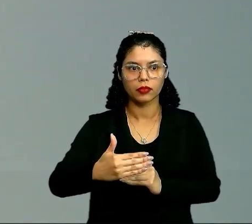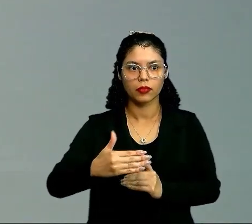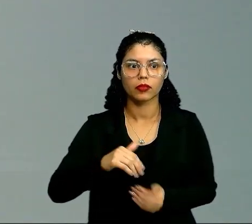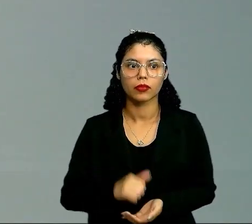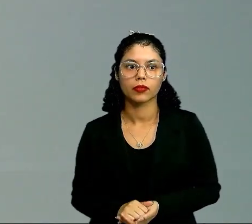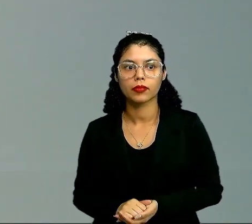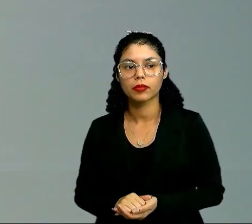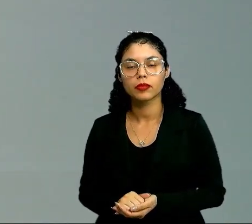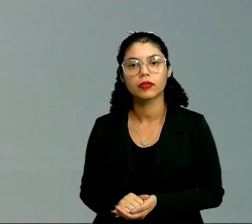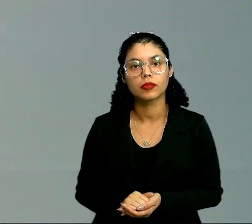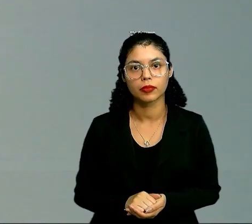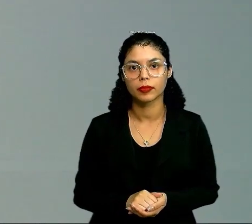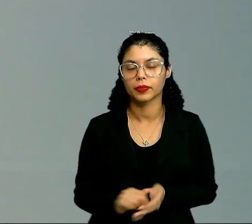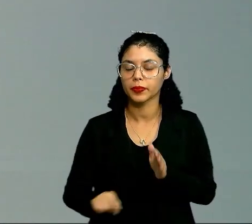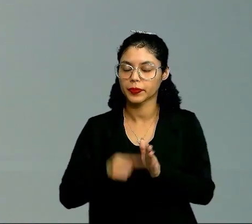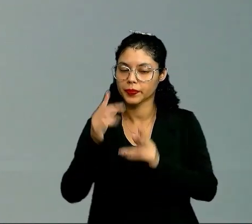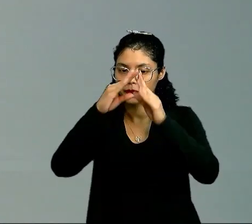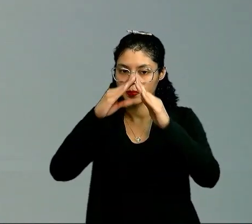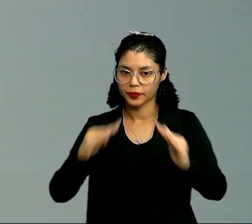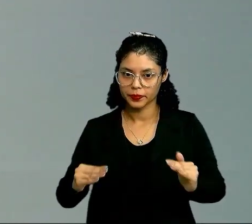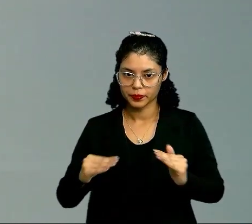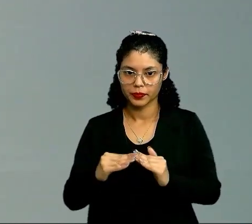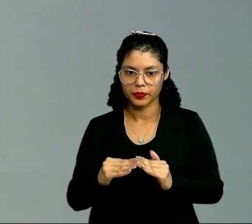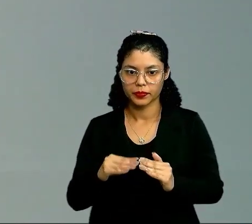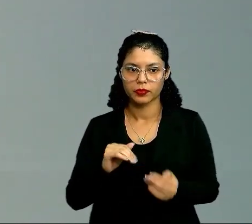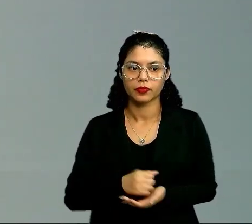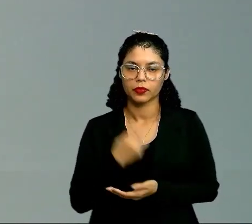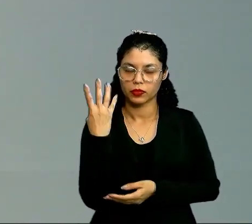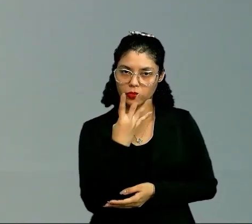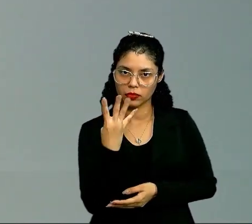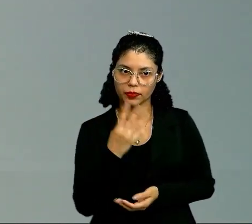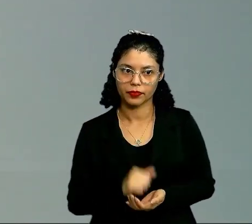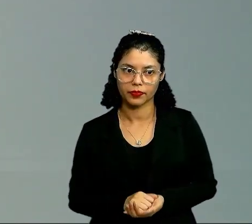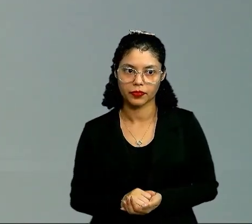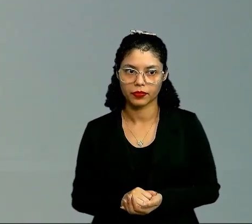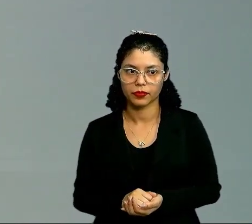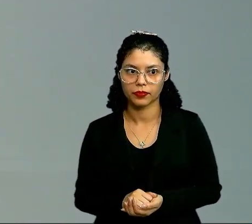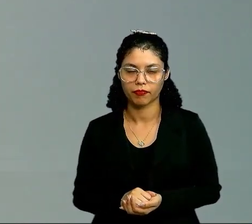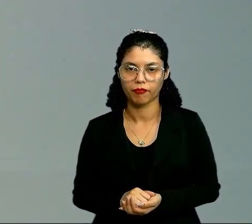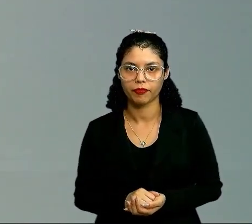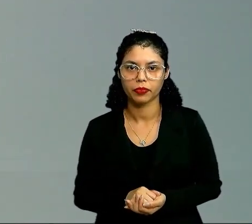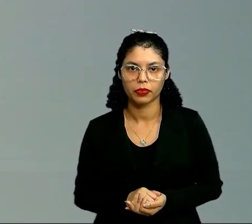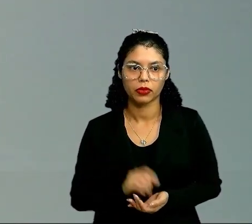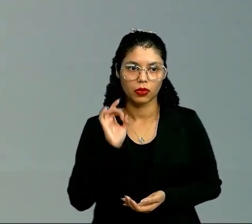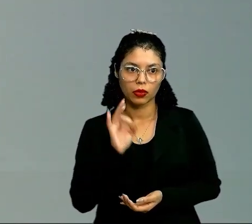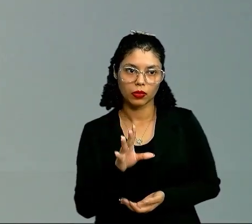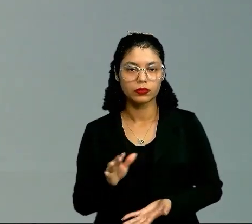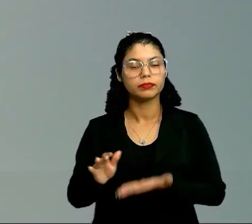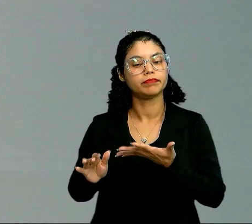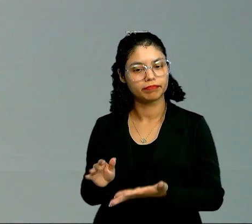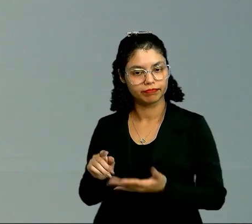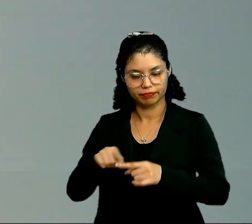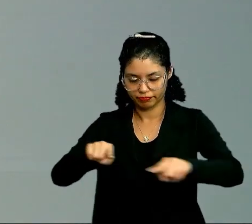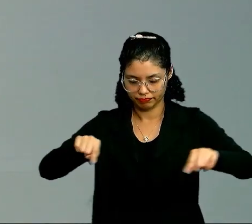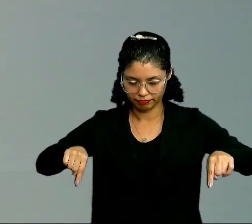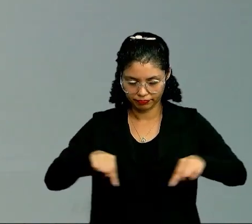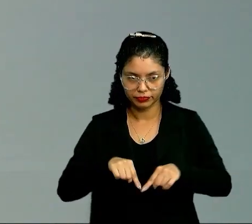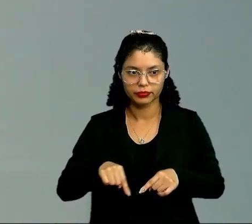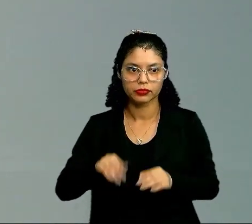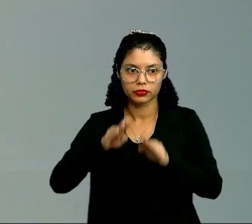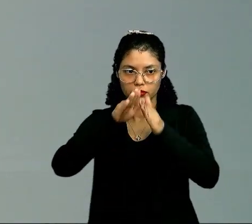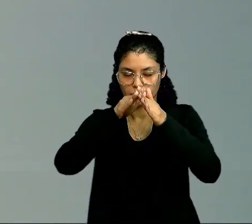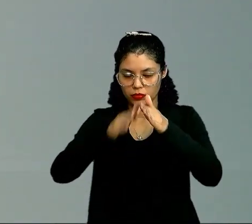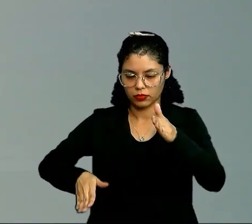quero tirar uma pirâmide, tá? De 4 lados aqui, ó. Só que com base quadrada. O que é que eu